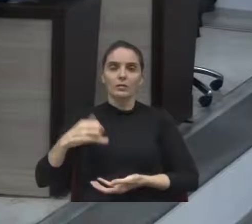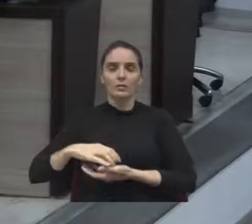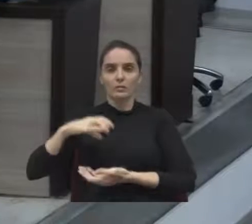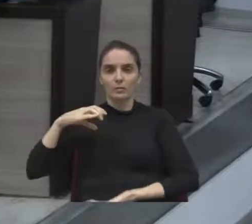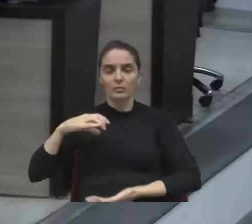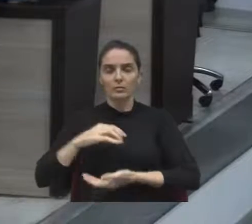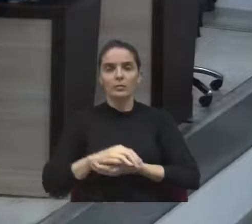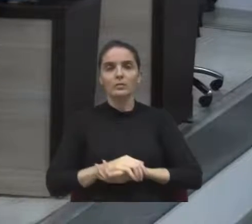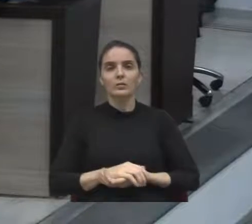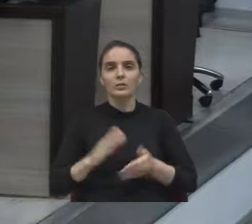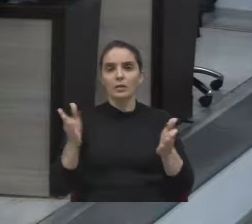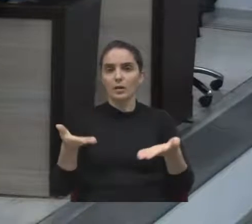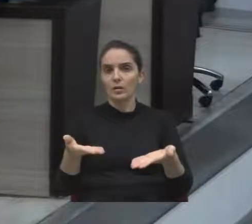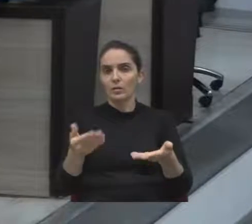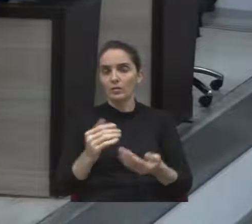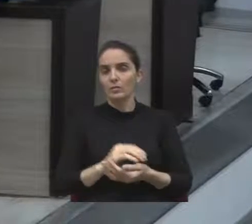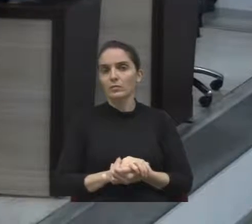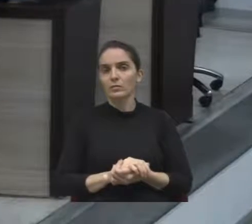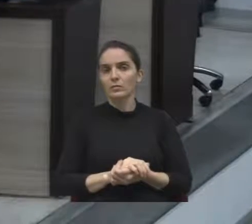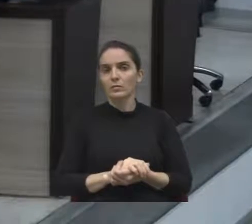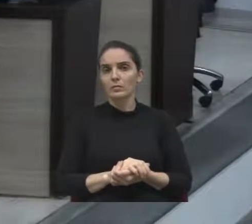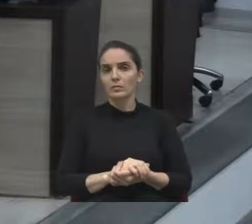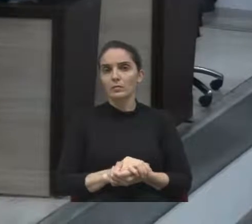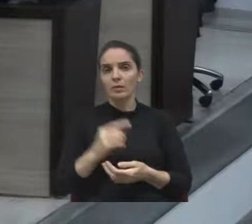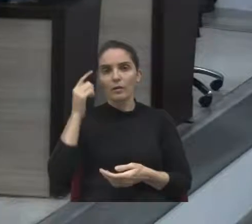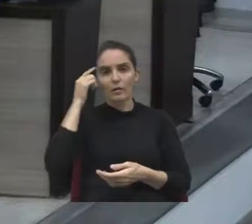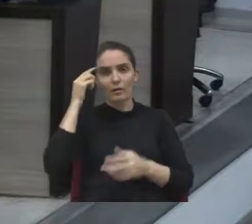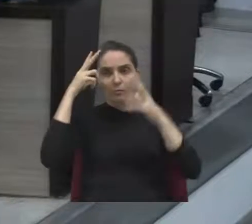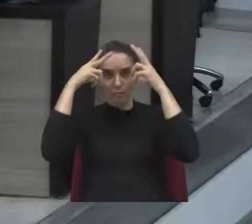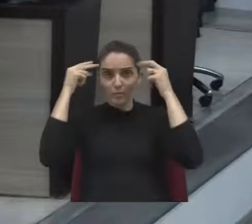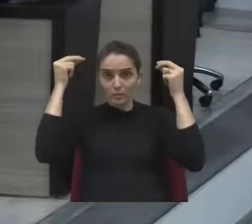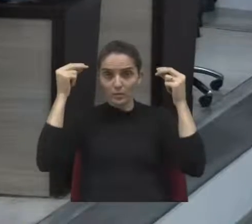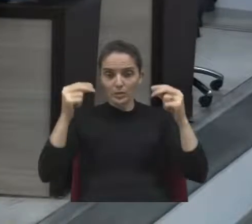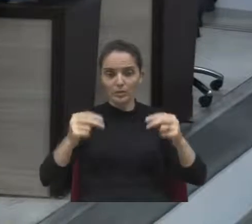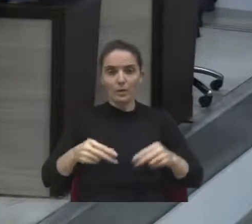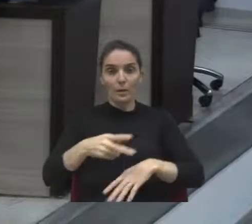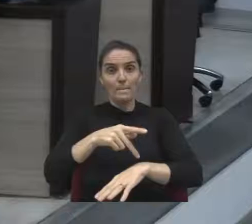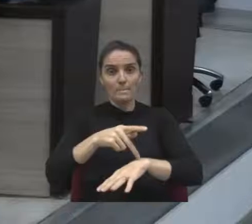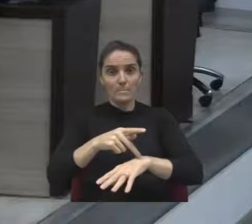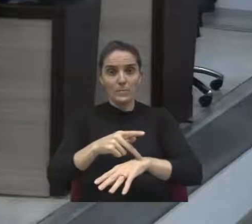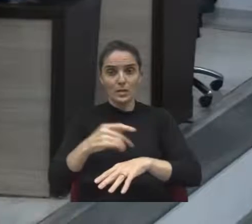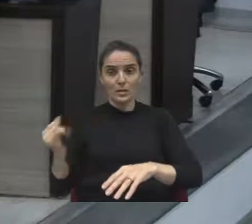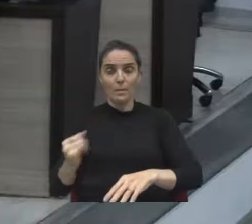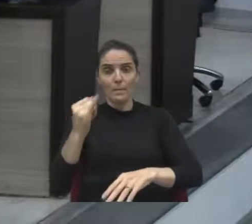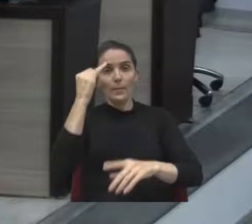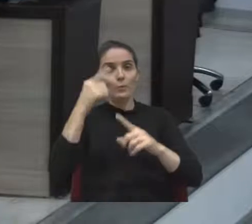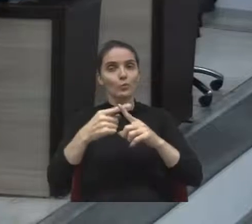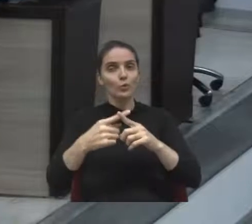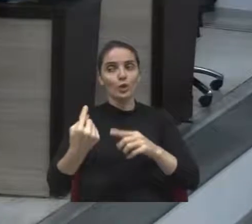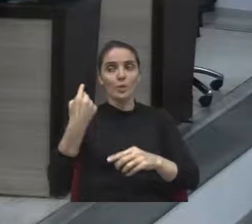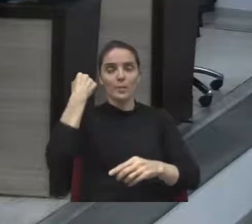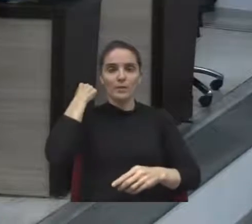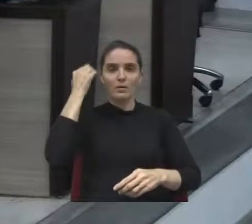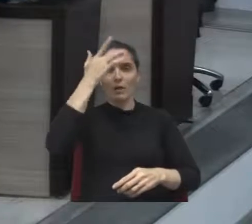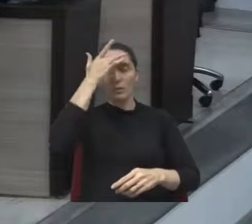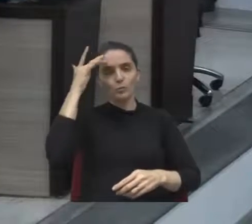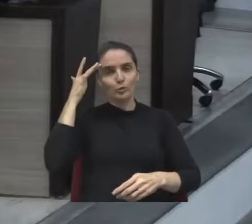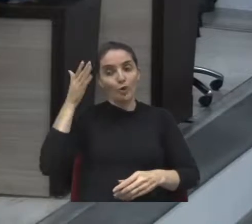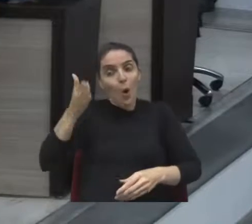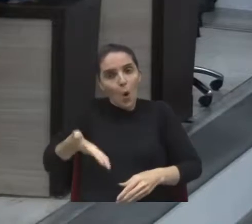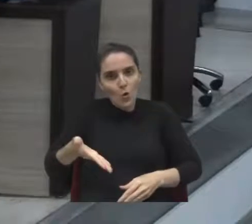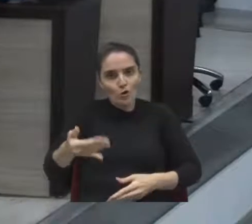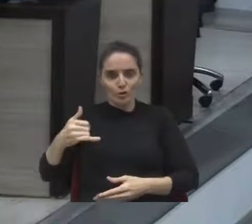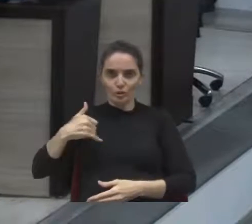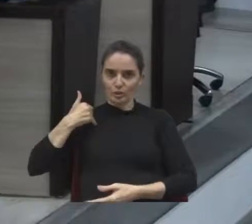eles se consideram uma grande nação em decorrência aos serviços prestados por essas pessoas idosas. Então, eles